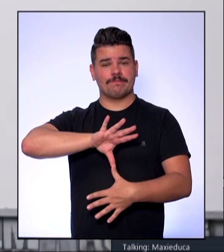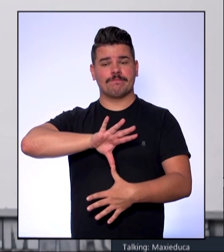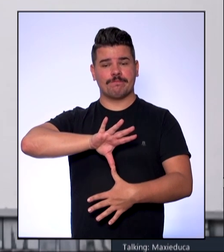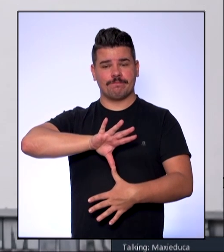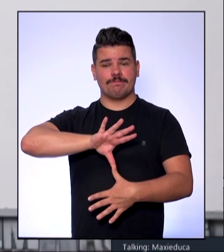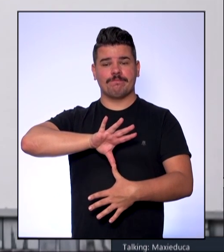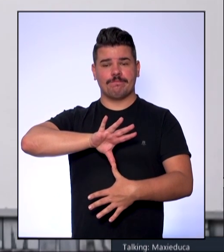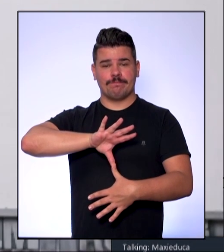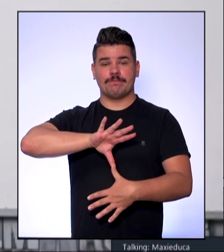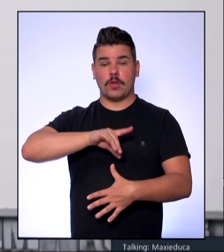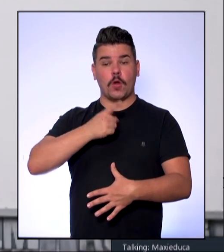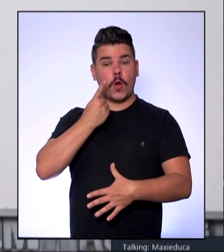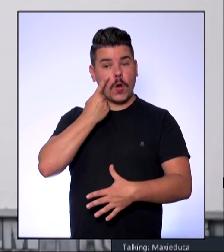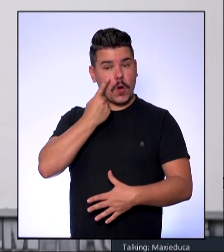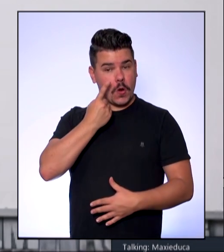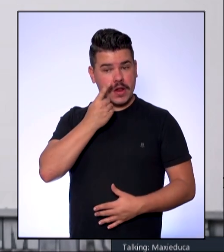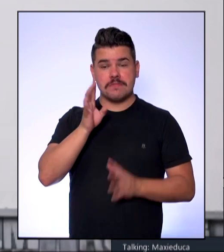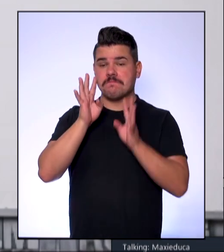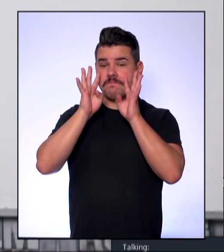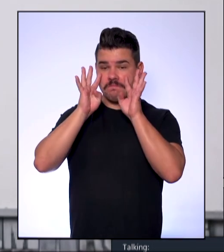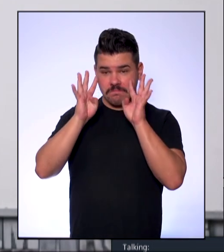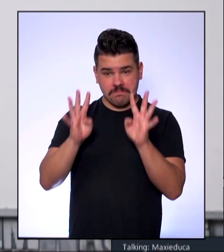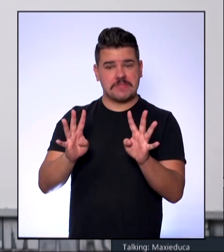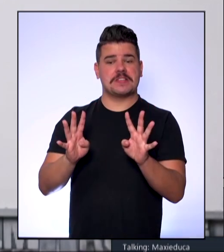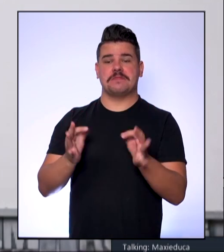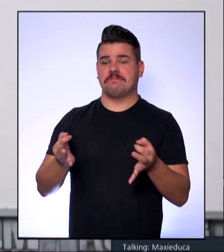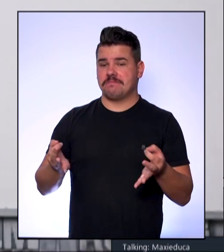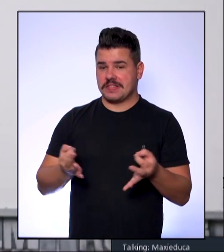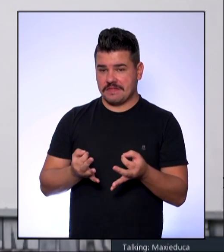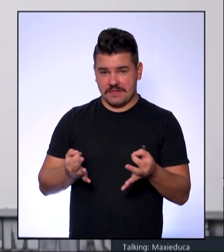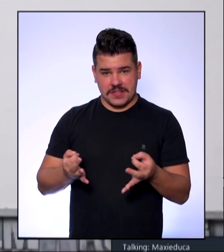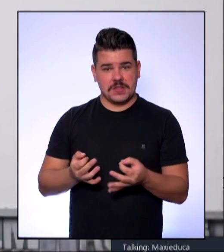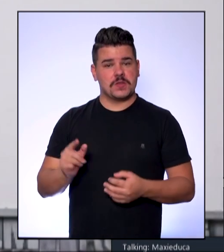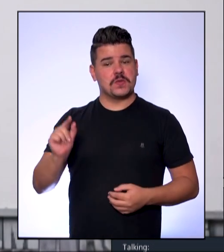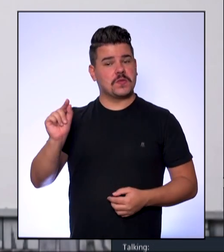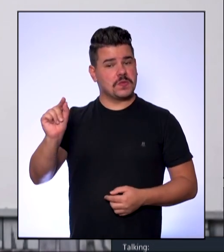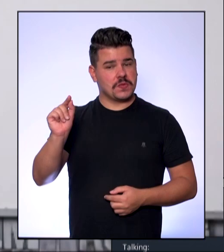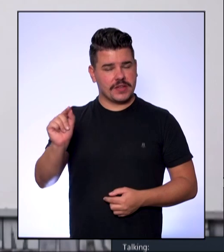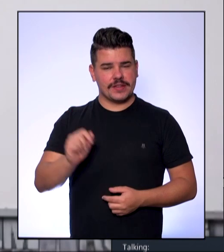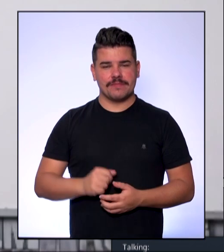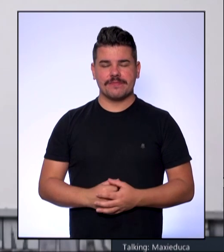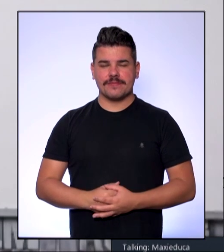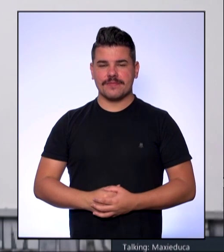olha que coisa interessante. Nós já temos